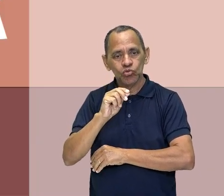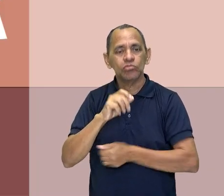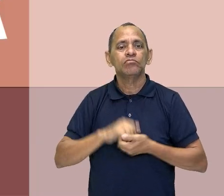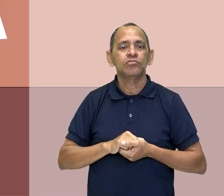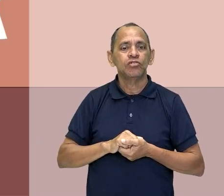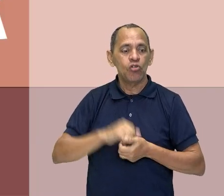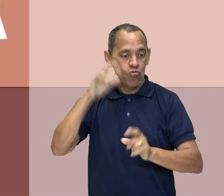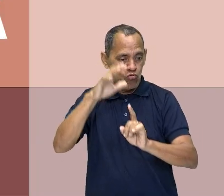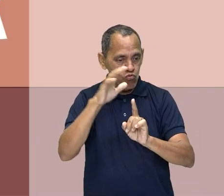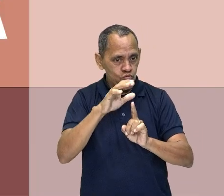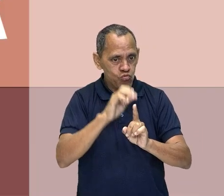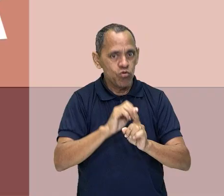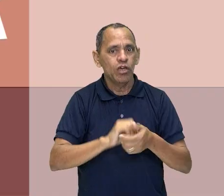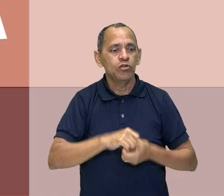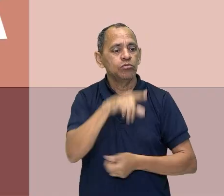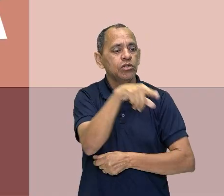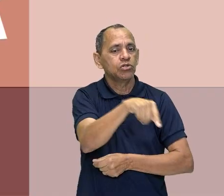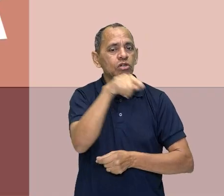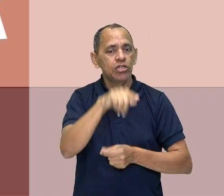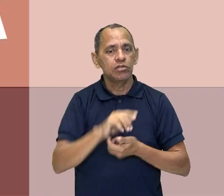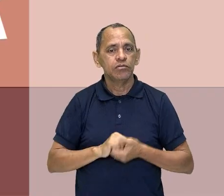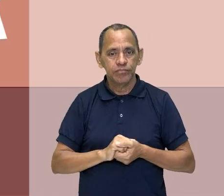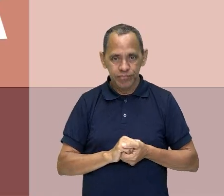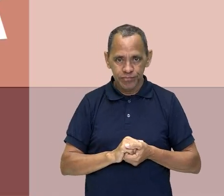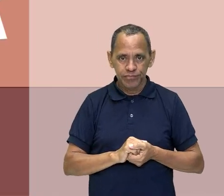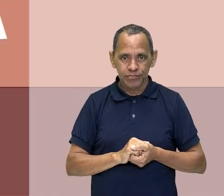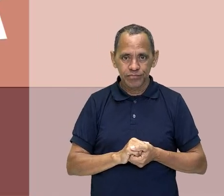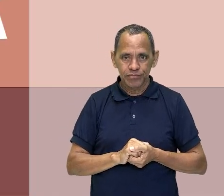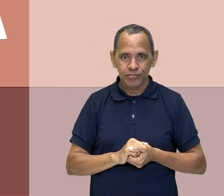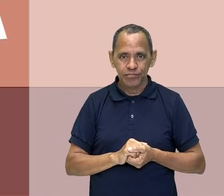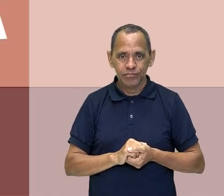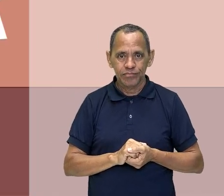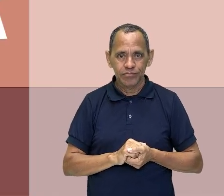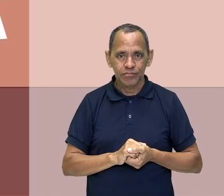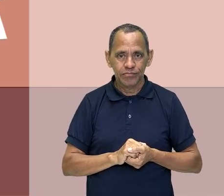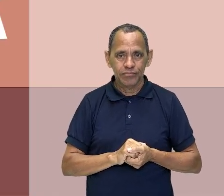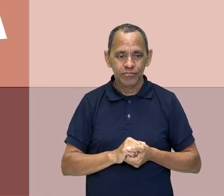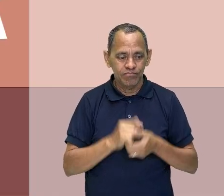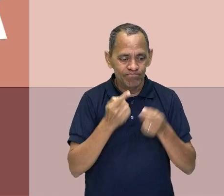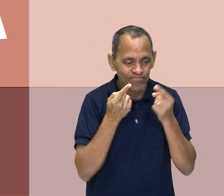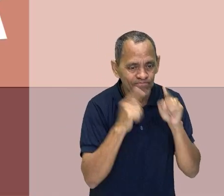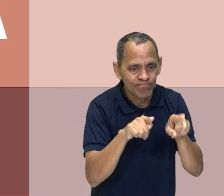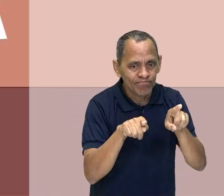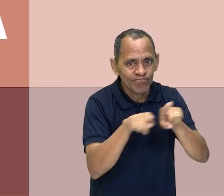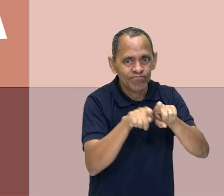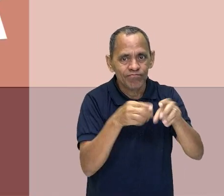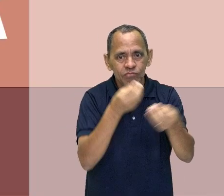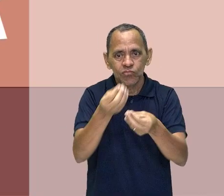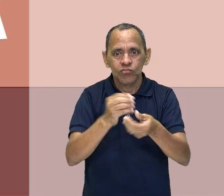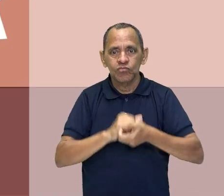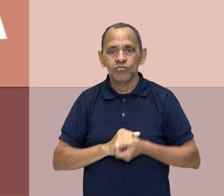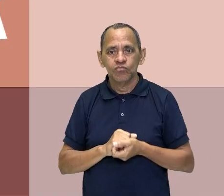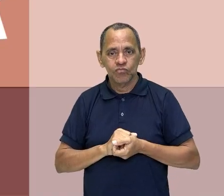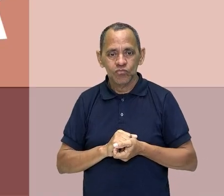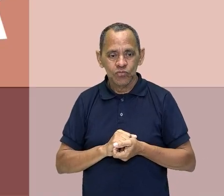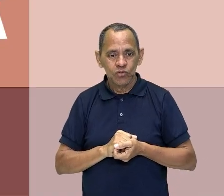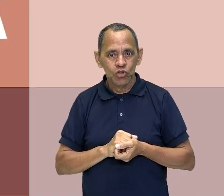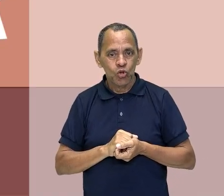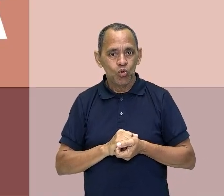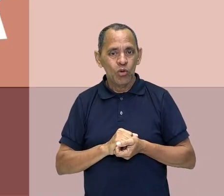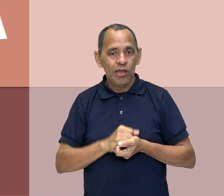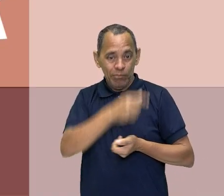grande coronel aqui, basicamente ilustrado pelo homem bem vestido, está pressionando o eleitor, colocando-o no